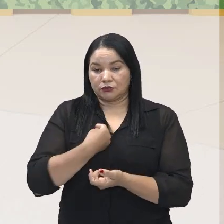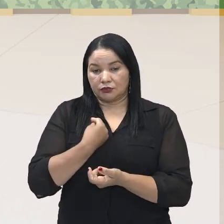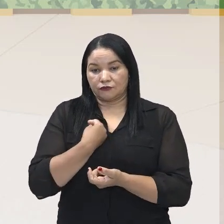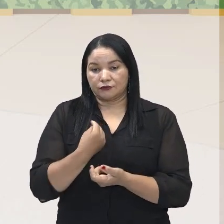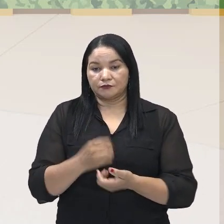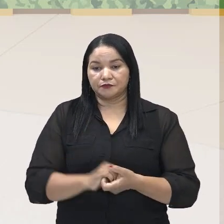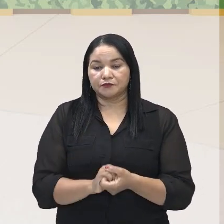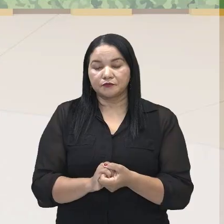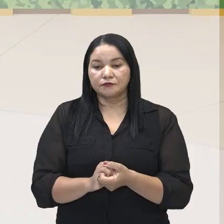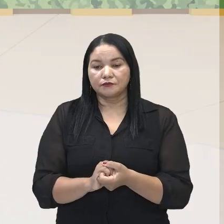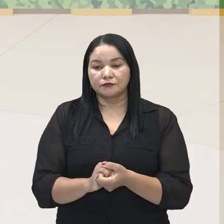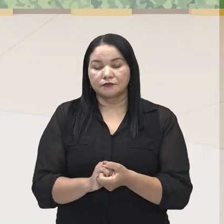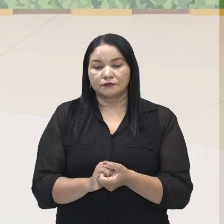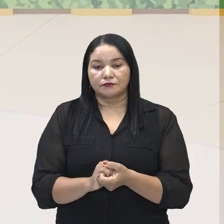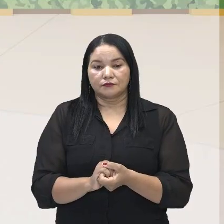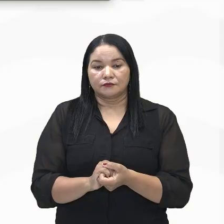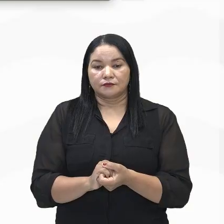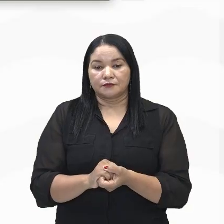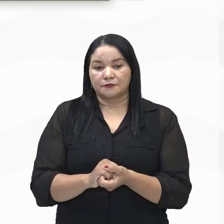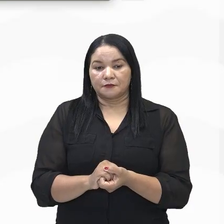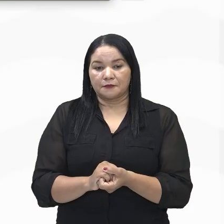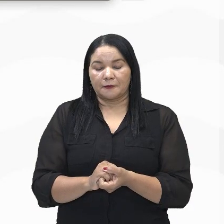nos aprofundar sobre isso. Dê uma olhada.